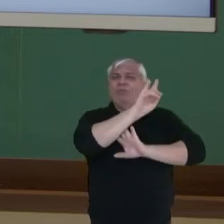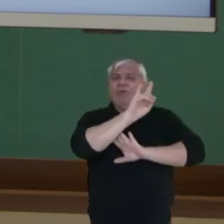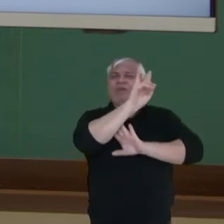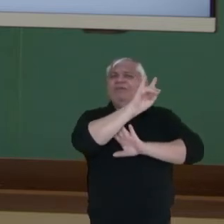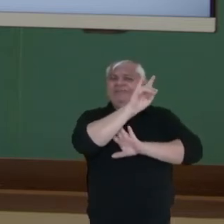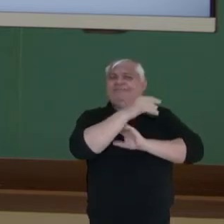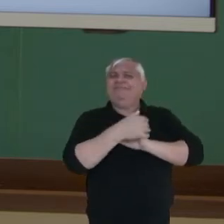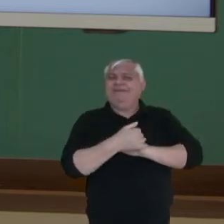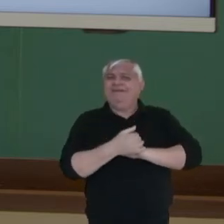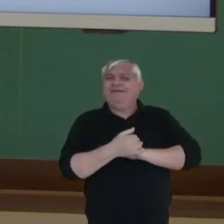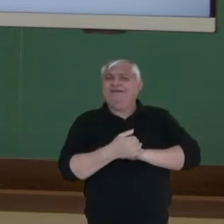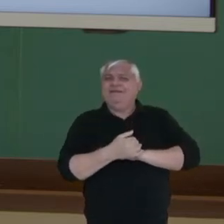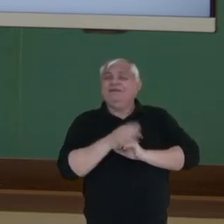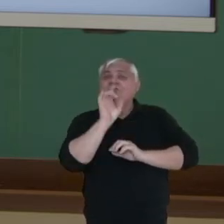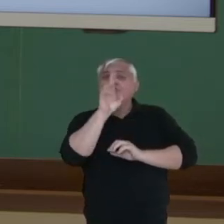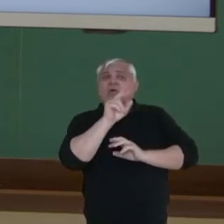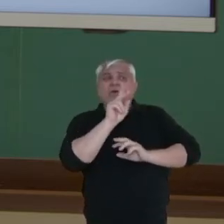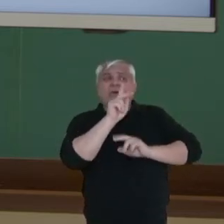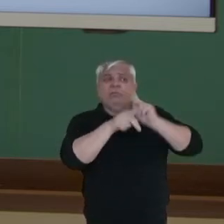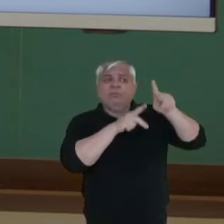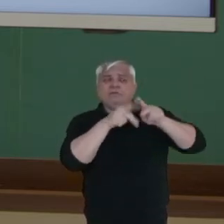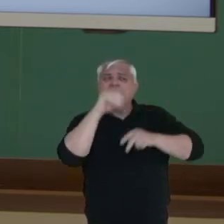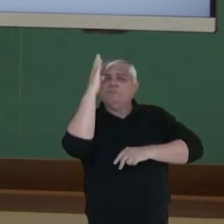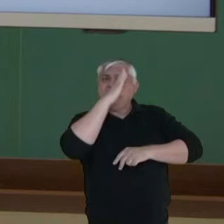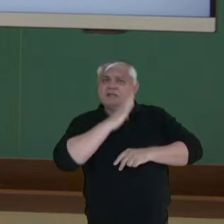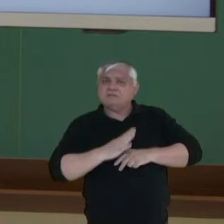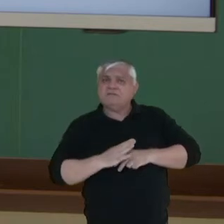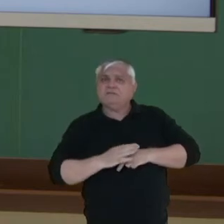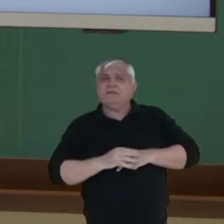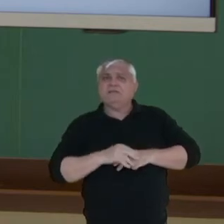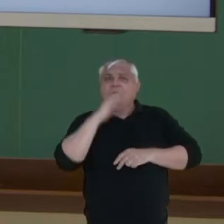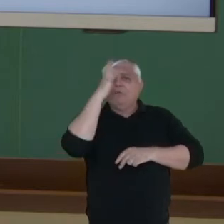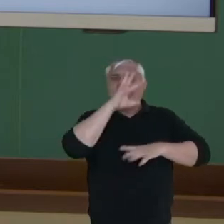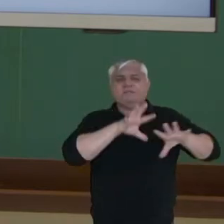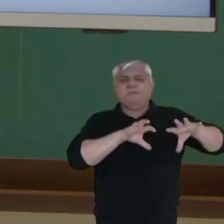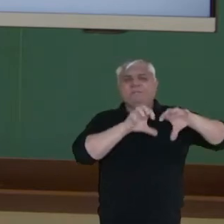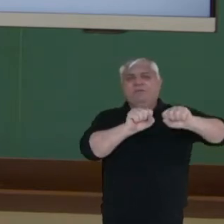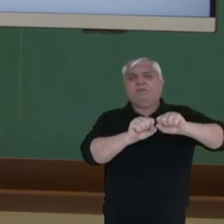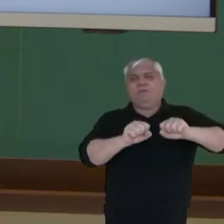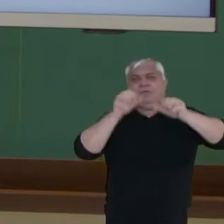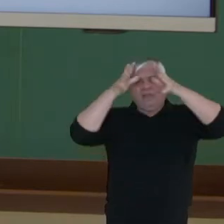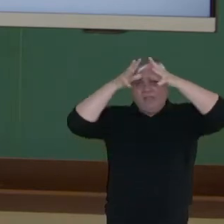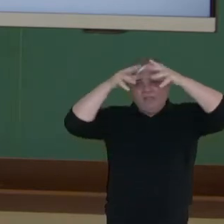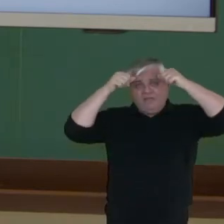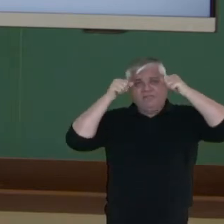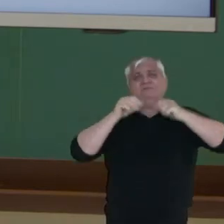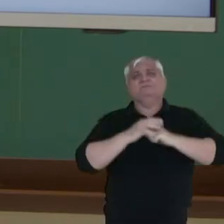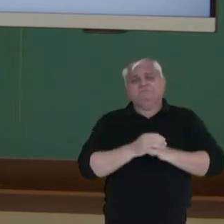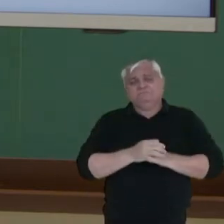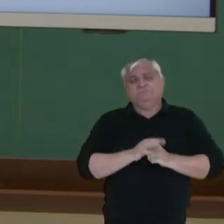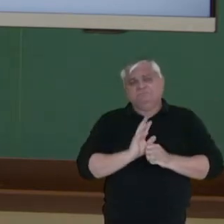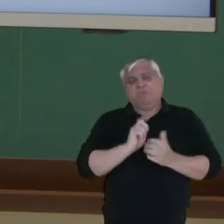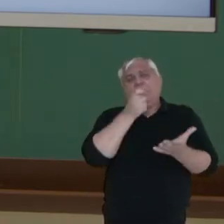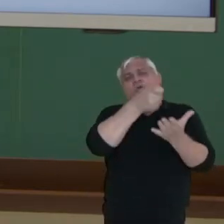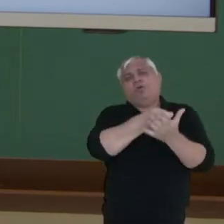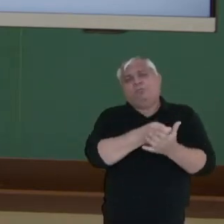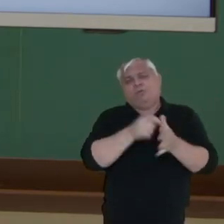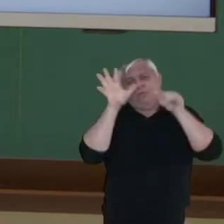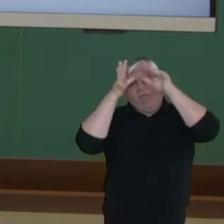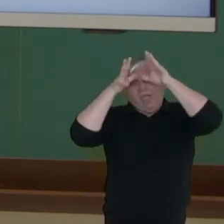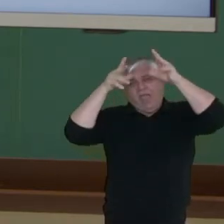moravam brasileiros lá, o Brasil acabou pegando o Brasil. Nós acabamos comprando, na verdade, o